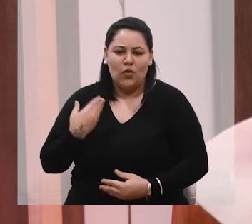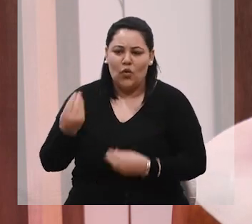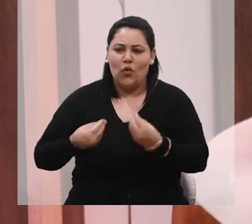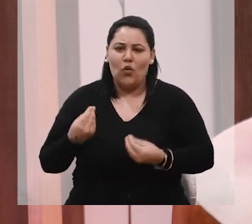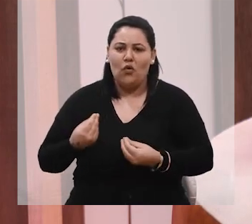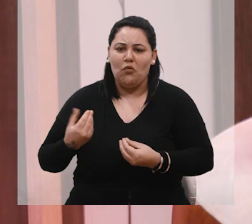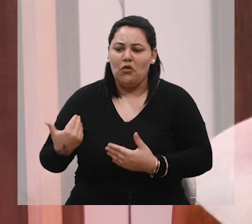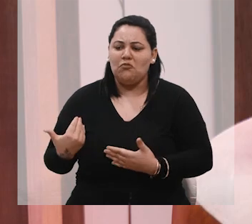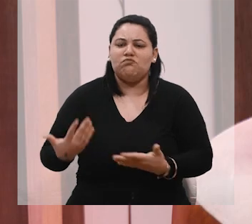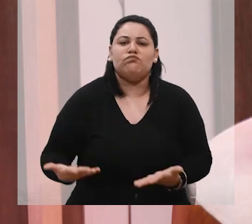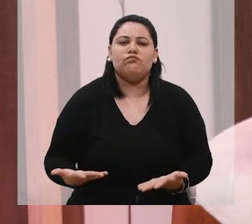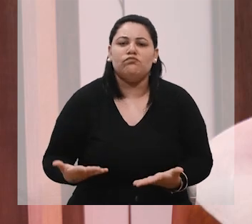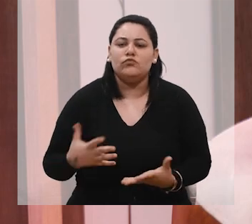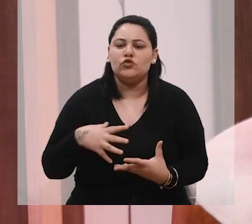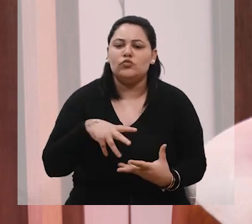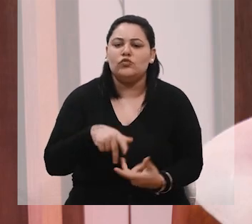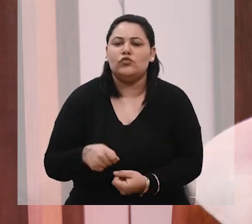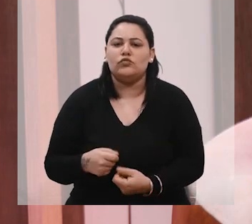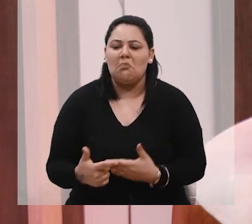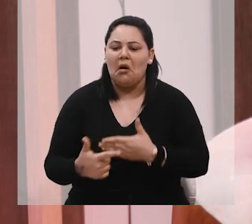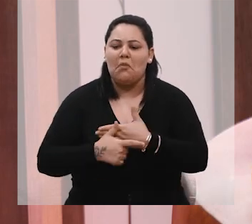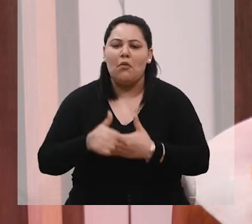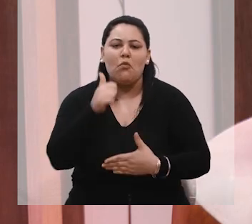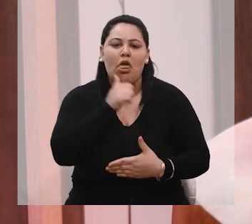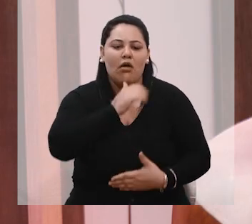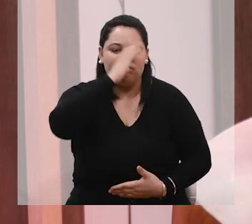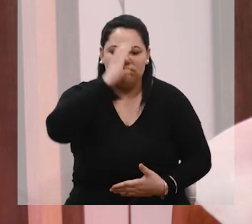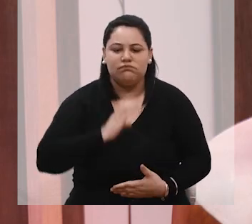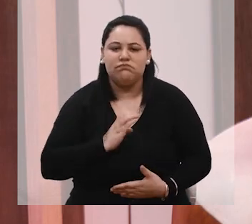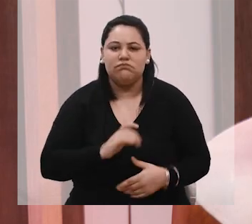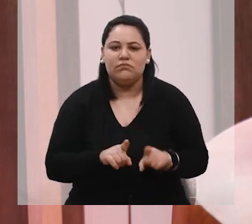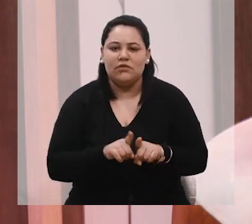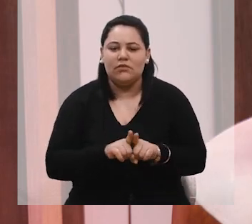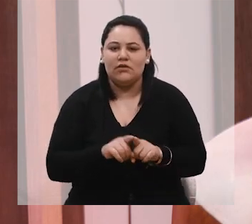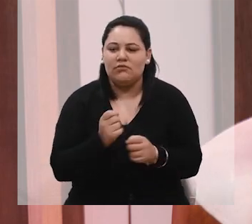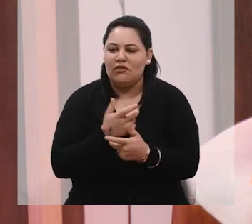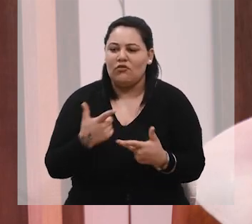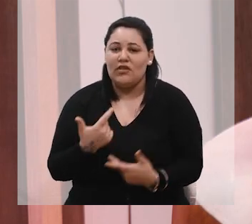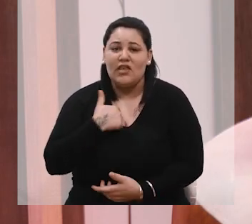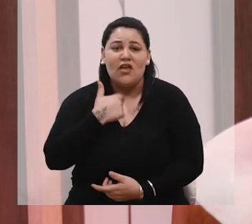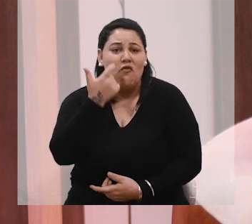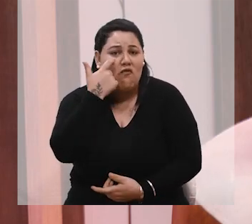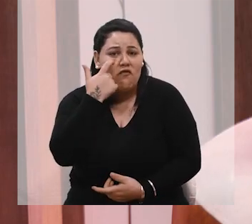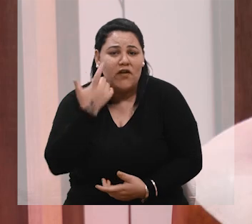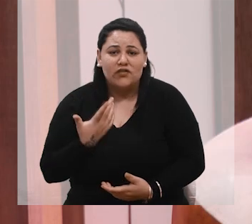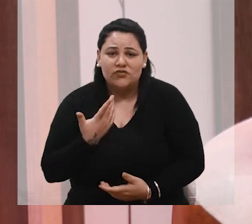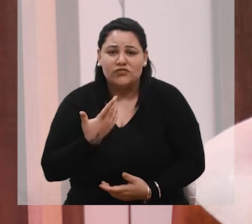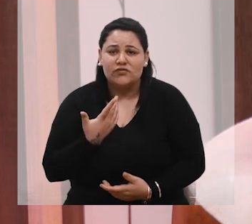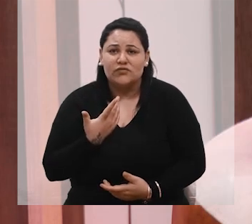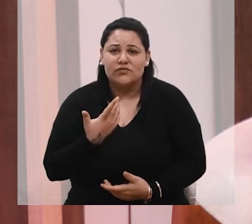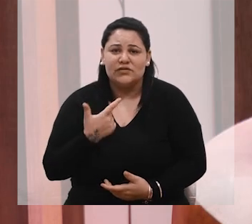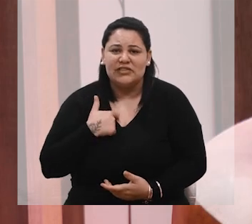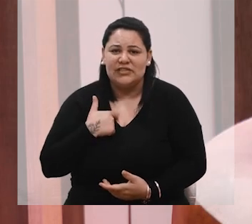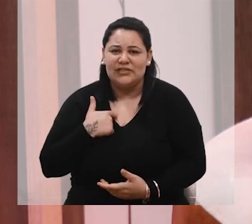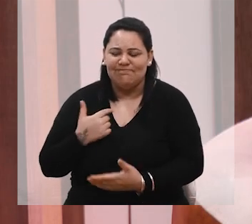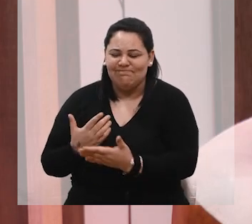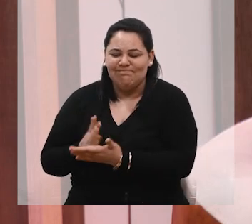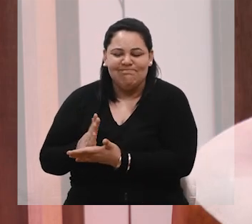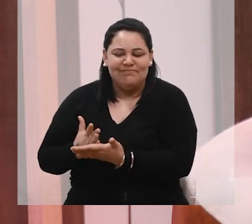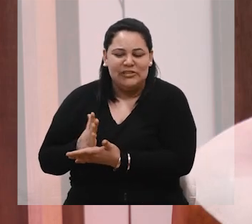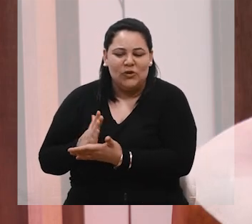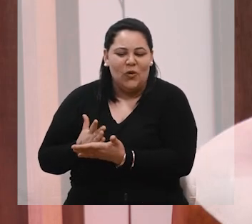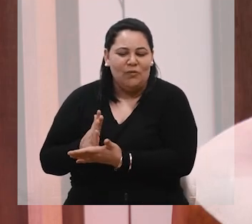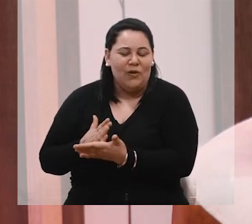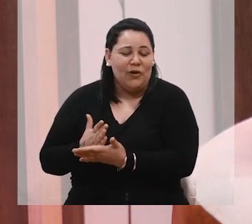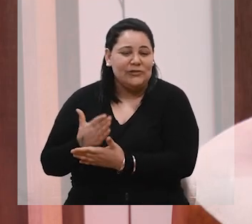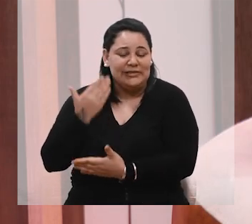eu me coloco no mundo, enquanto mulher, enquanto cidadão, das coisas que eu vejo e que me